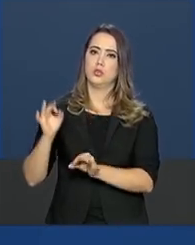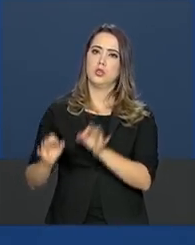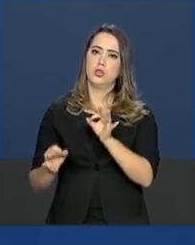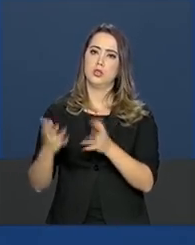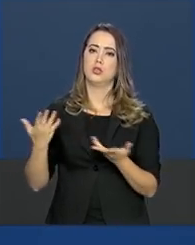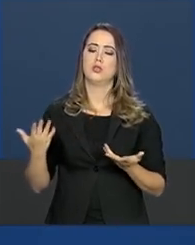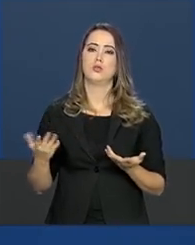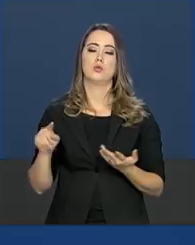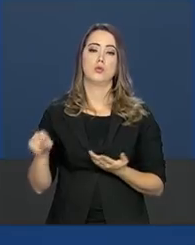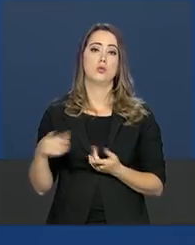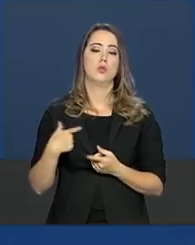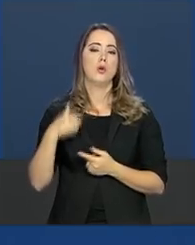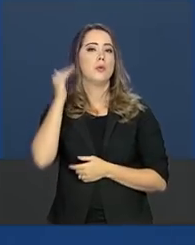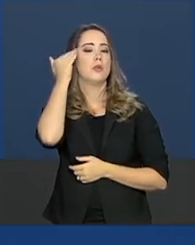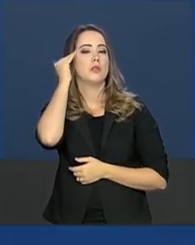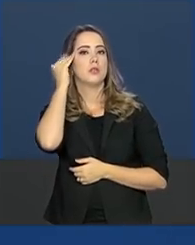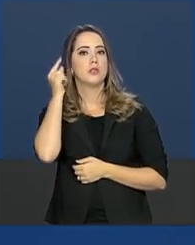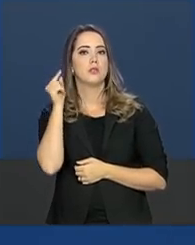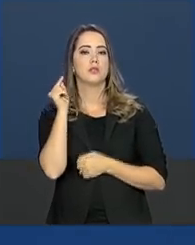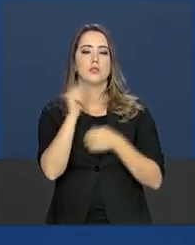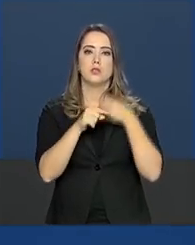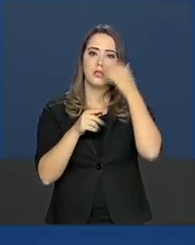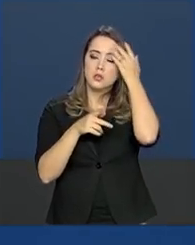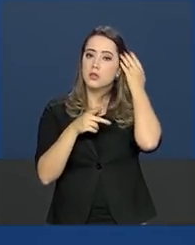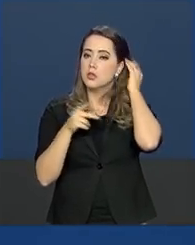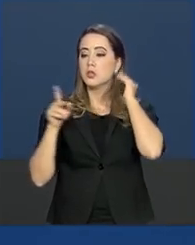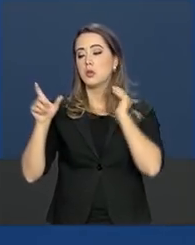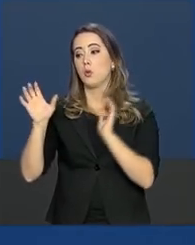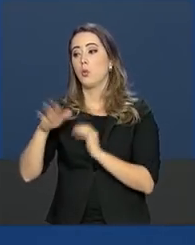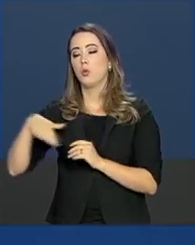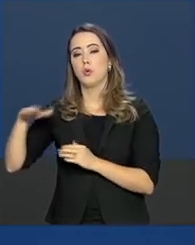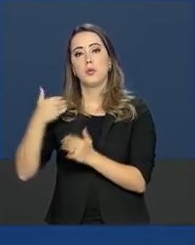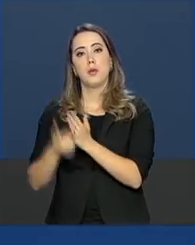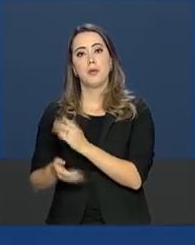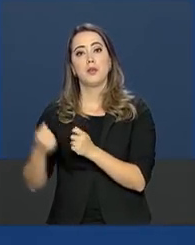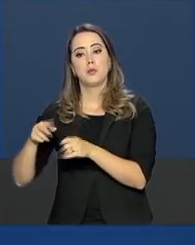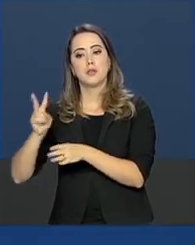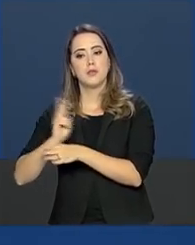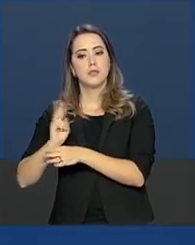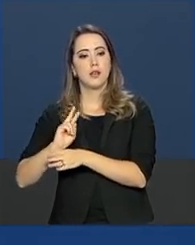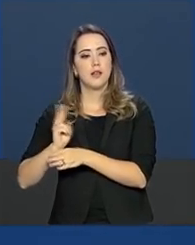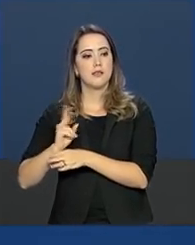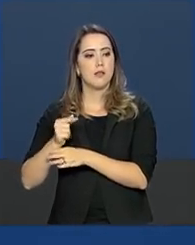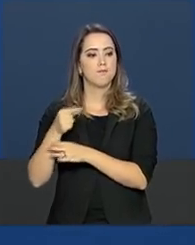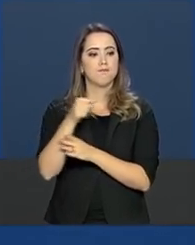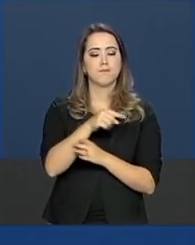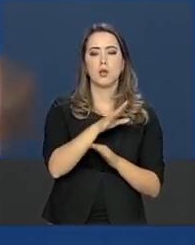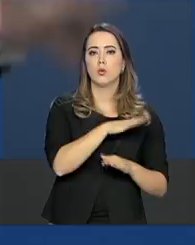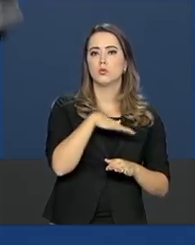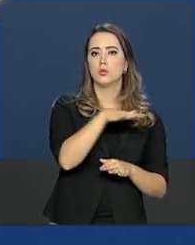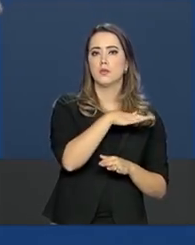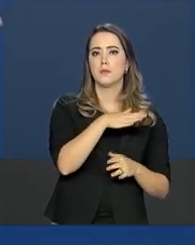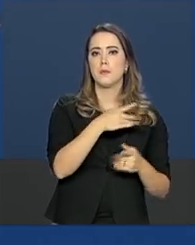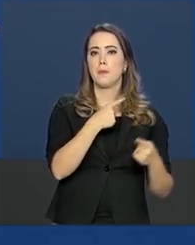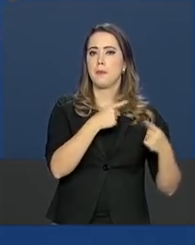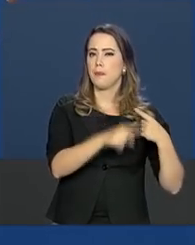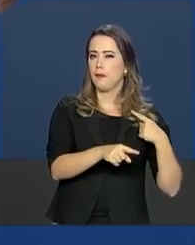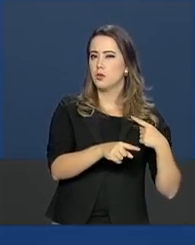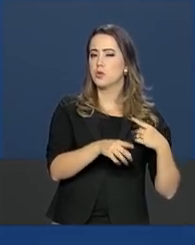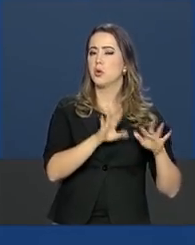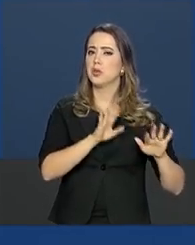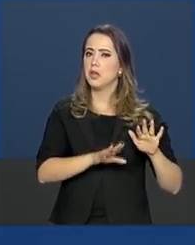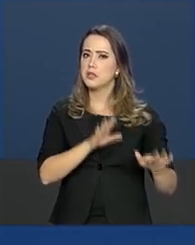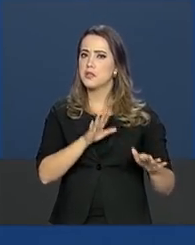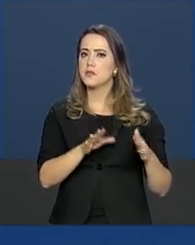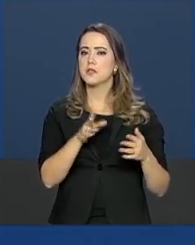jurídico-institucional. Ou seja, a compreensão de que quem perdeu a eleição vai fiscalizar, não é? Vai combater, muitas vezes,